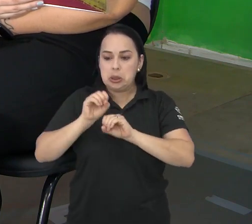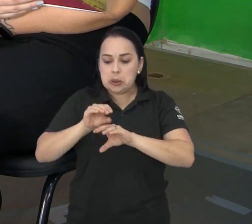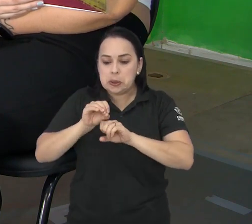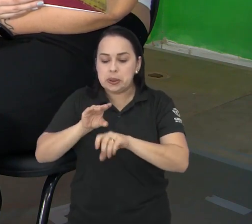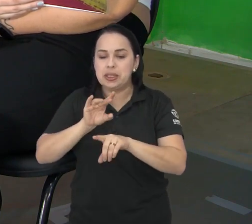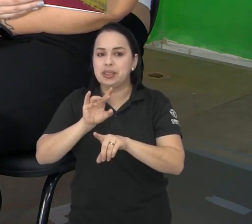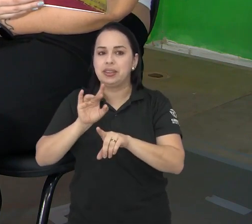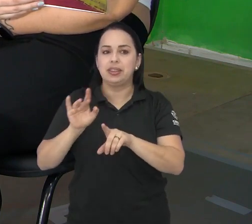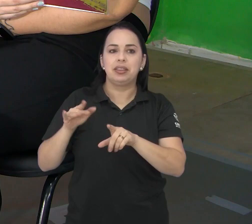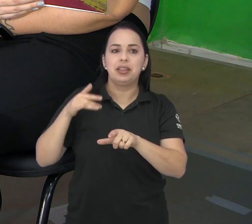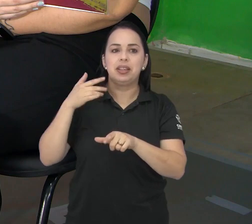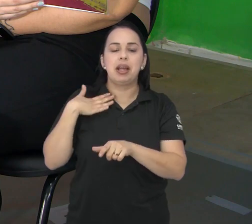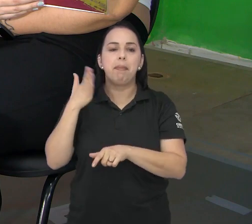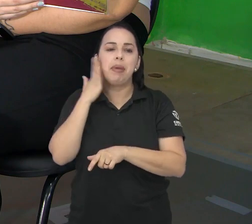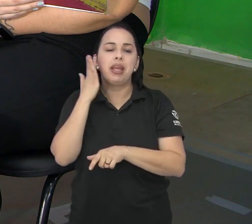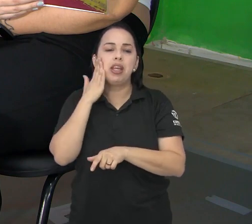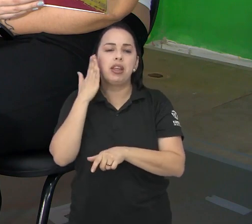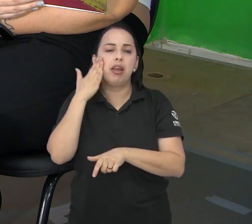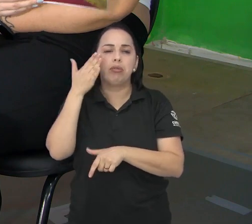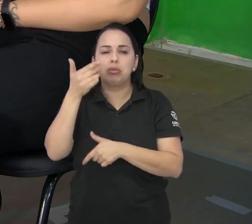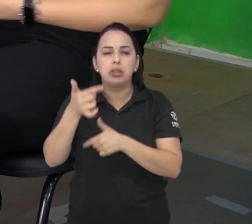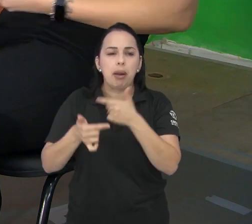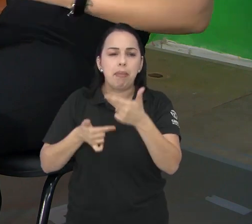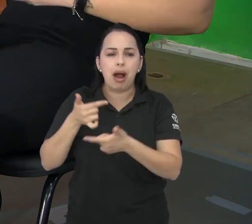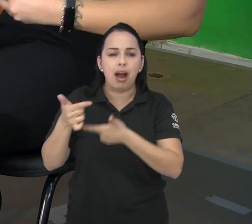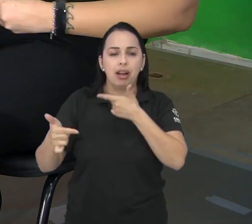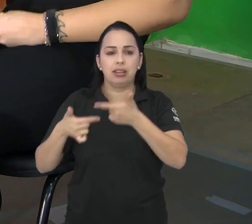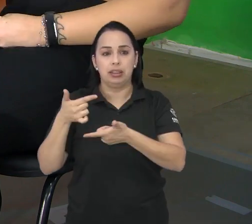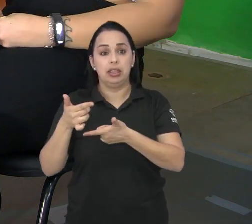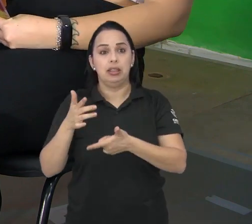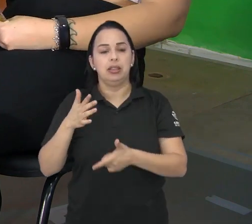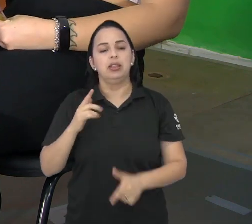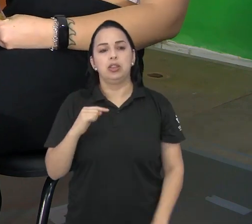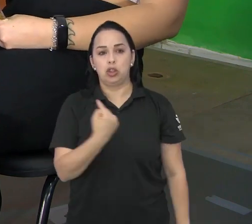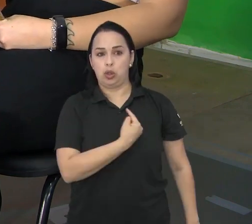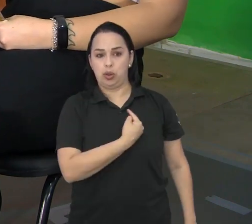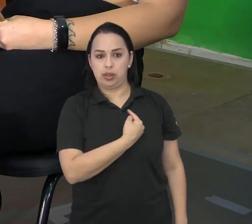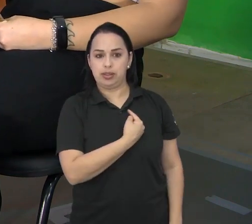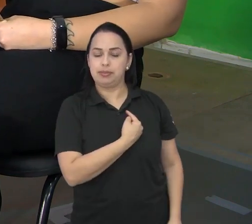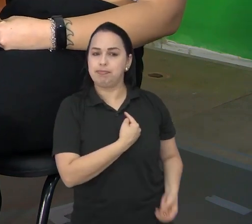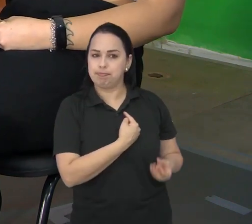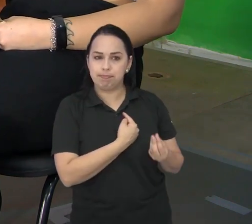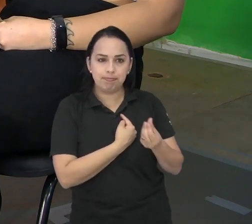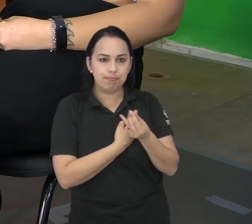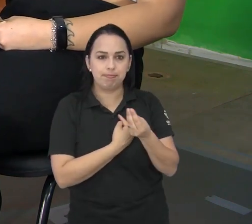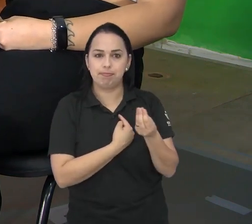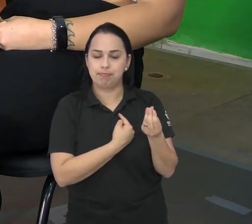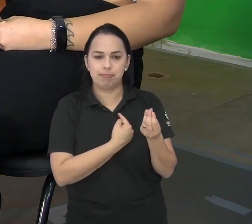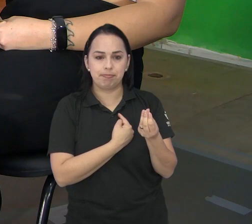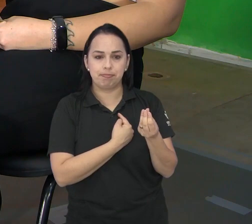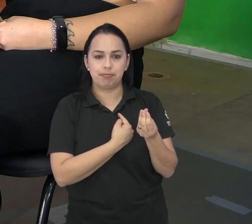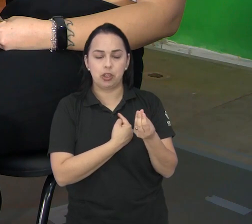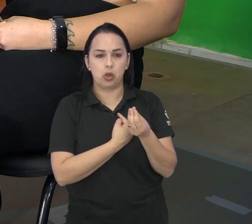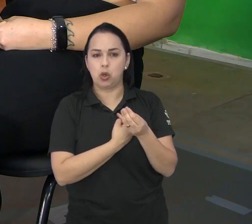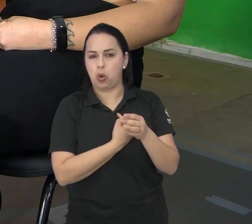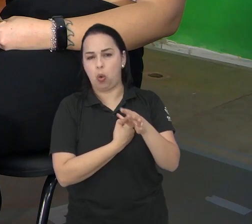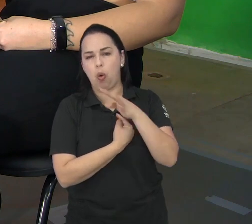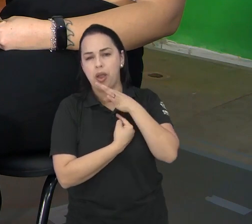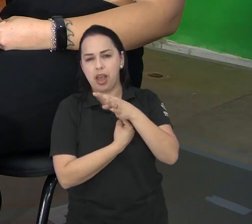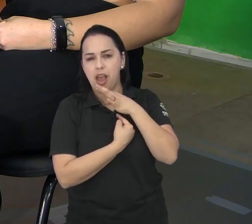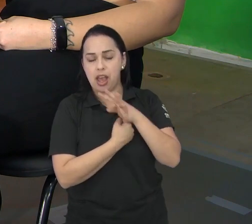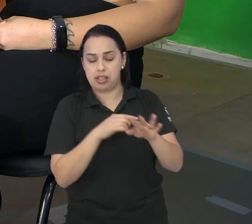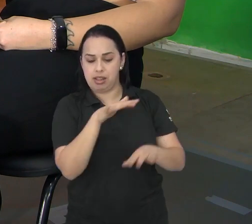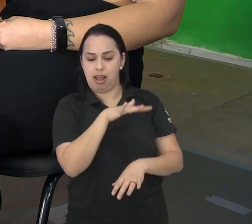preocupação de ter um trabalho sistematizado, né? Porque muito do que a gente tem de conhecimento